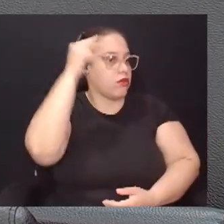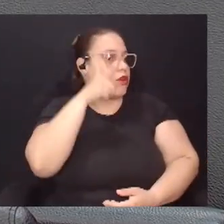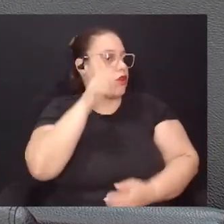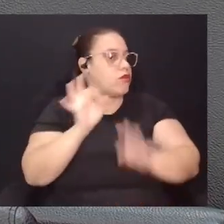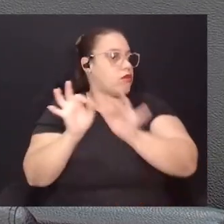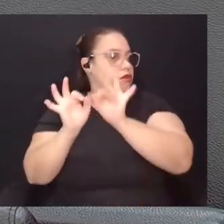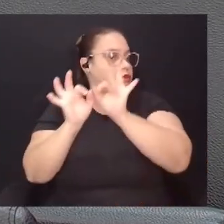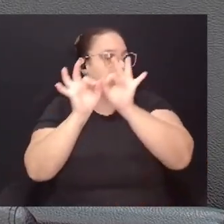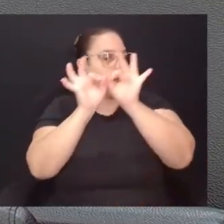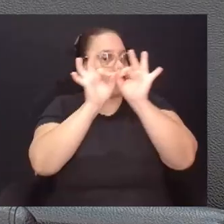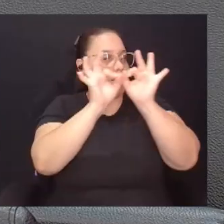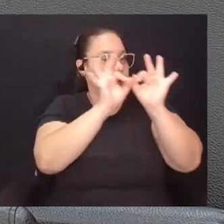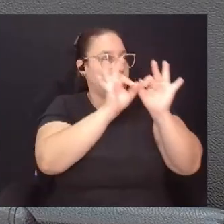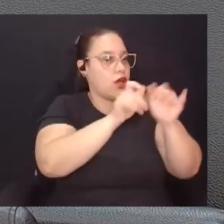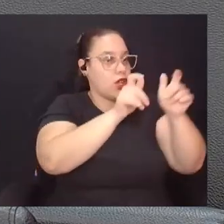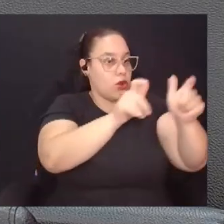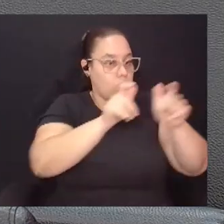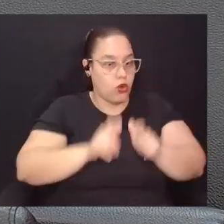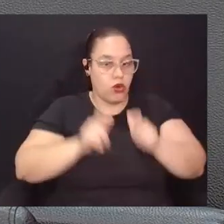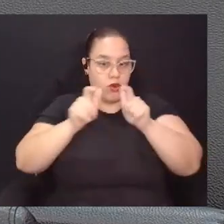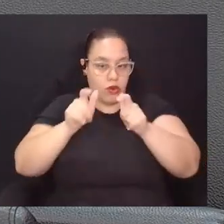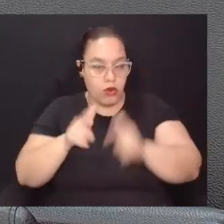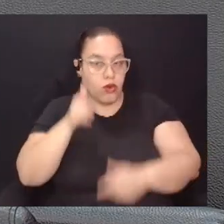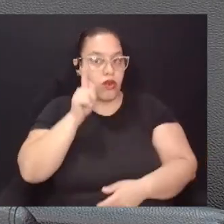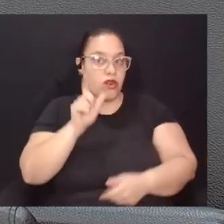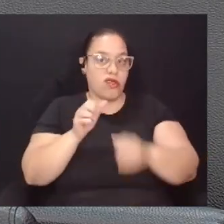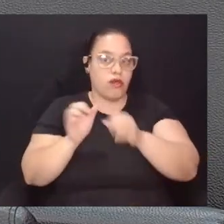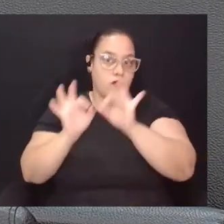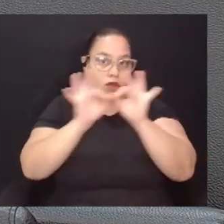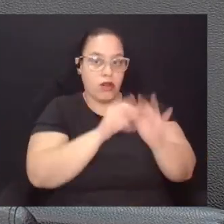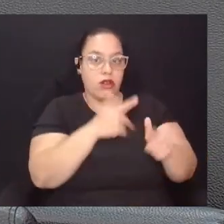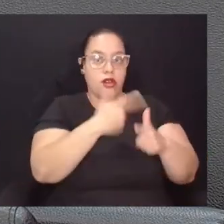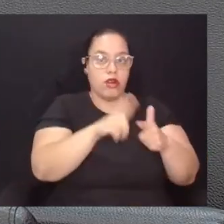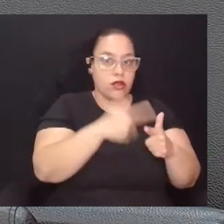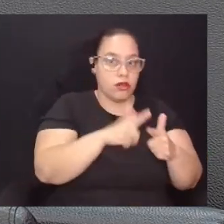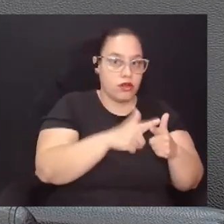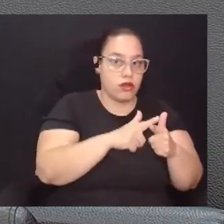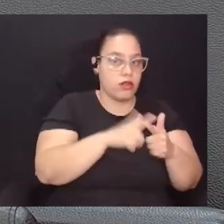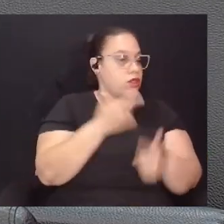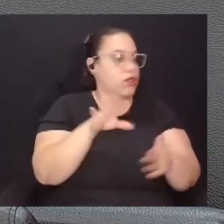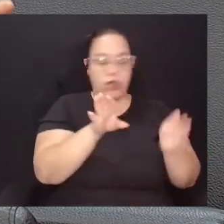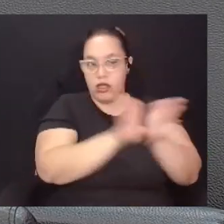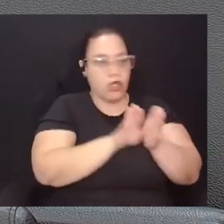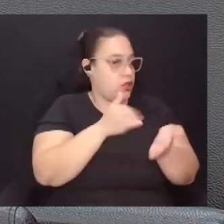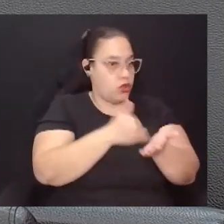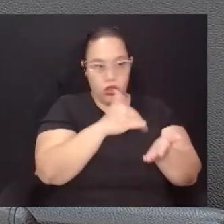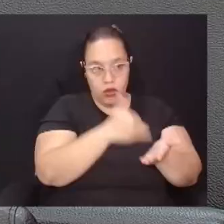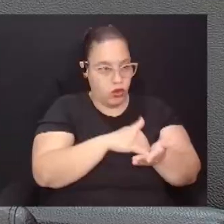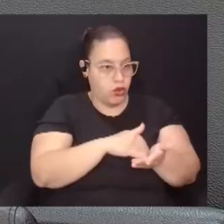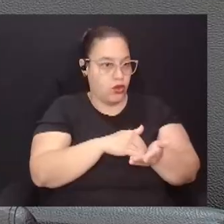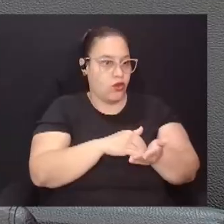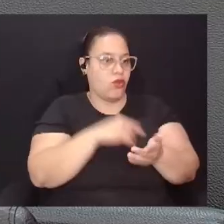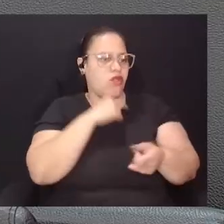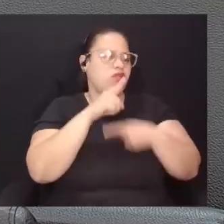prefeitura, a gente consegue acompanhar os despachos por onde ele está. A gente consegue acompanhar se teve algum problema, né, se ele ainda não chegou na